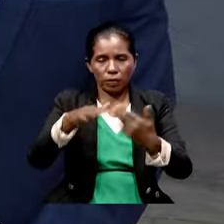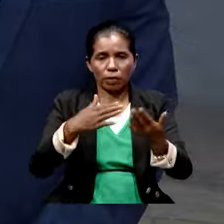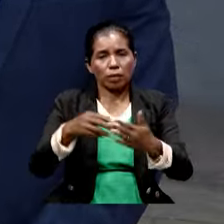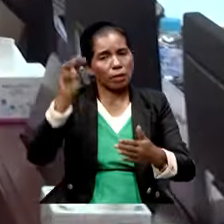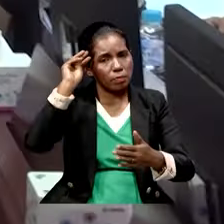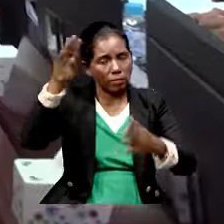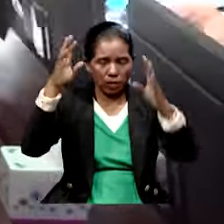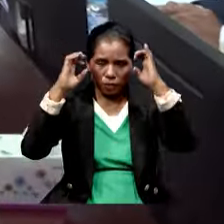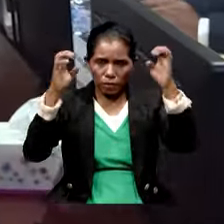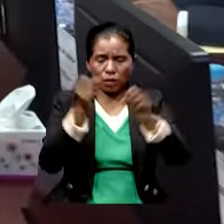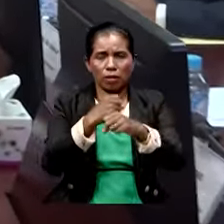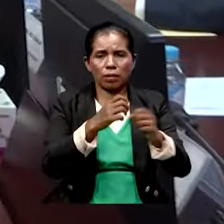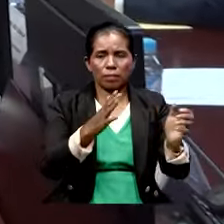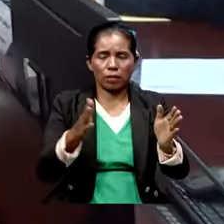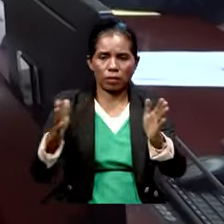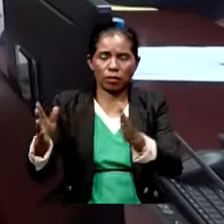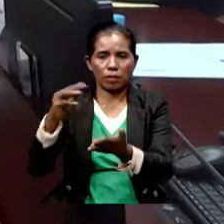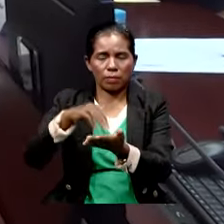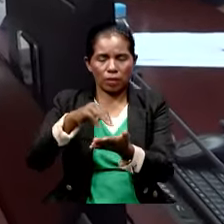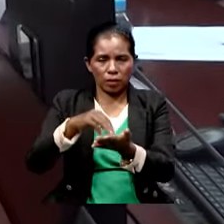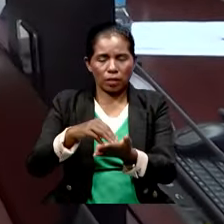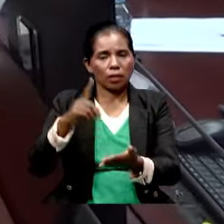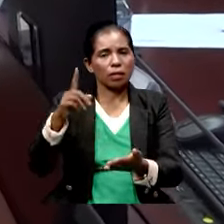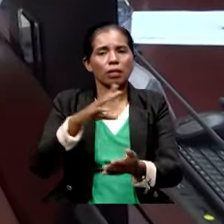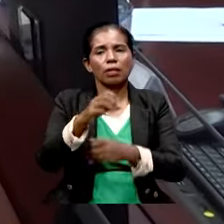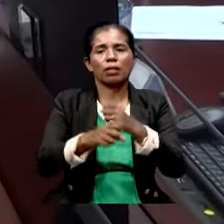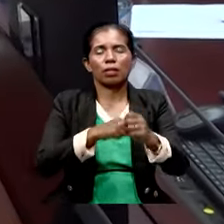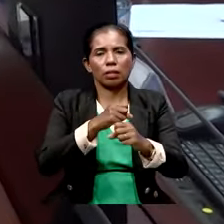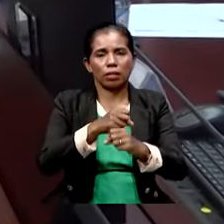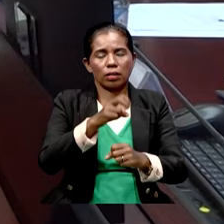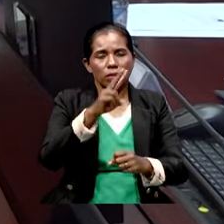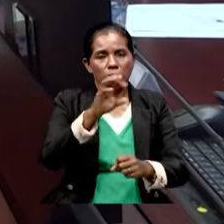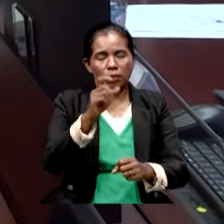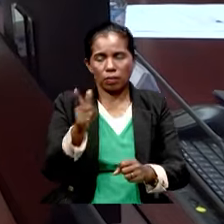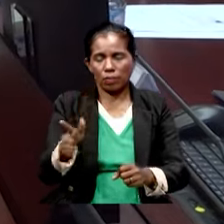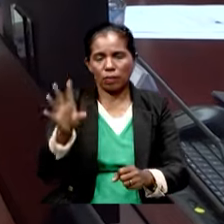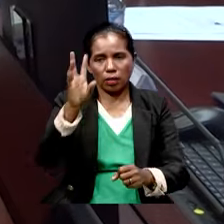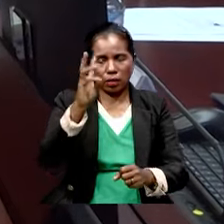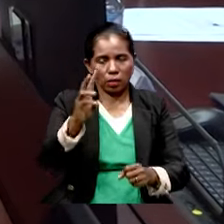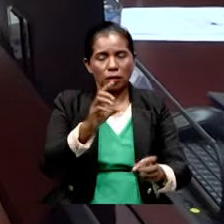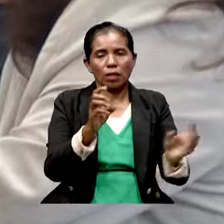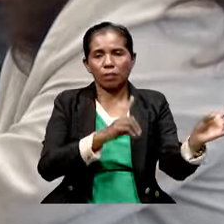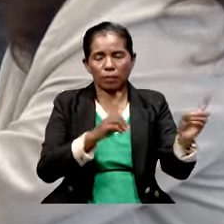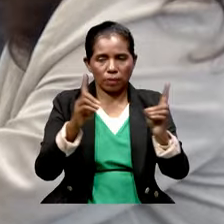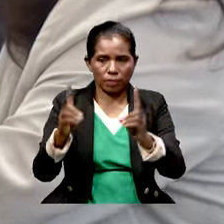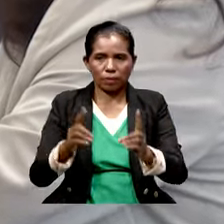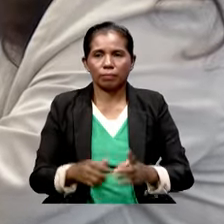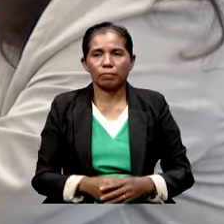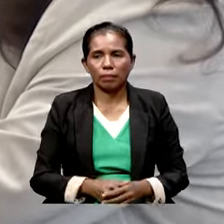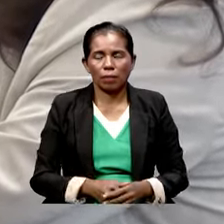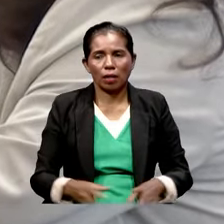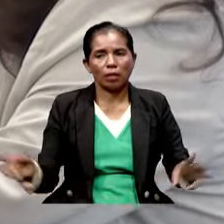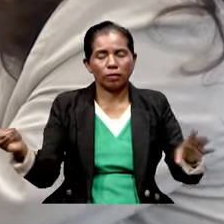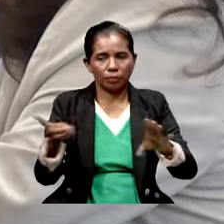Ministério da Educação hala preparação ba matéria didático nebe tinen rihunrua ronulu resinen, mak foi implementa baken